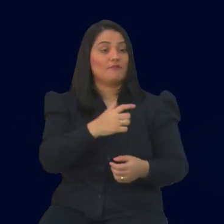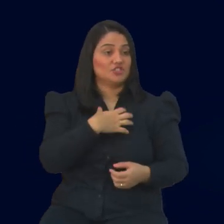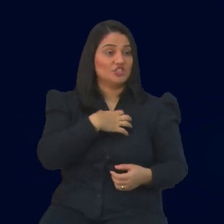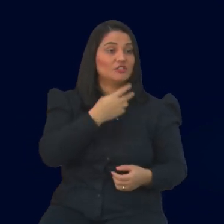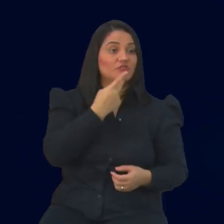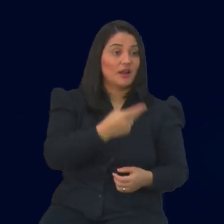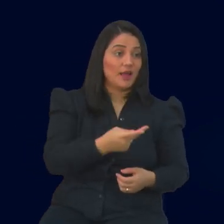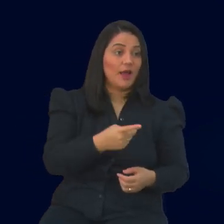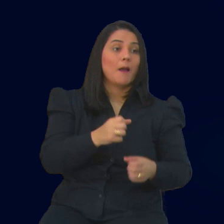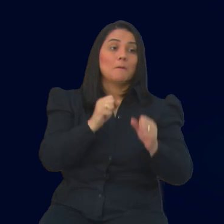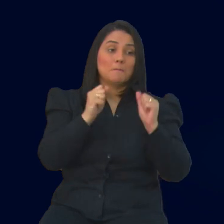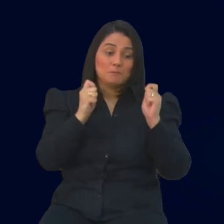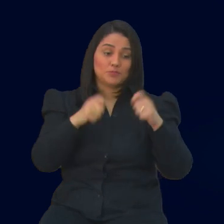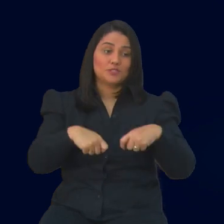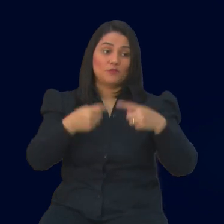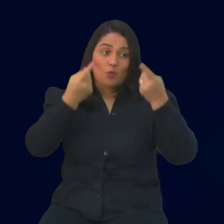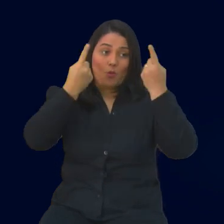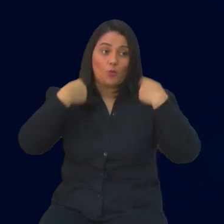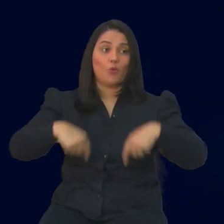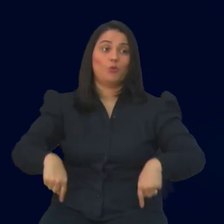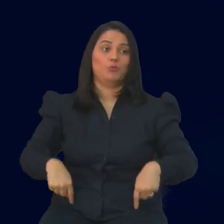pelo corpo.